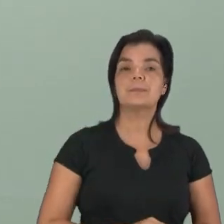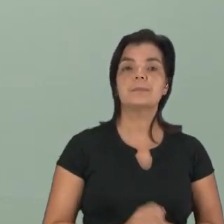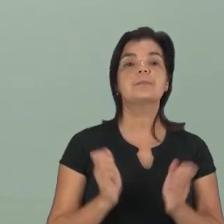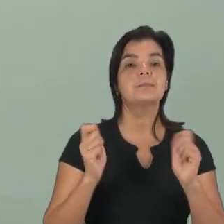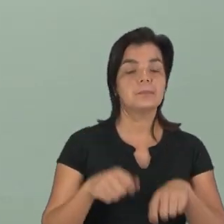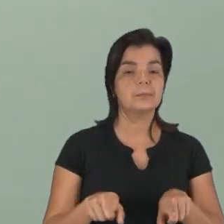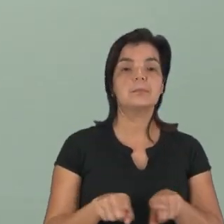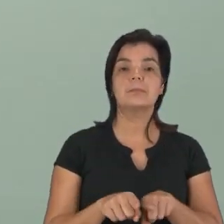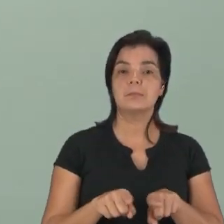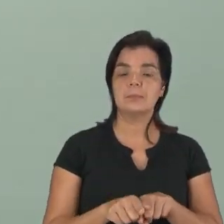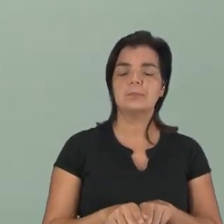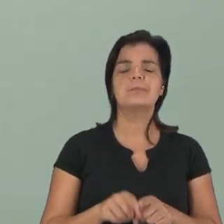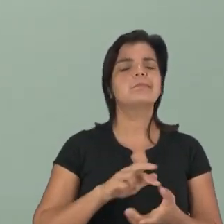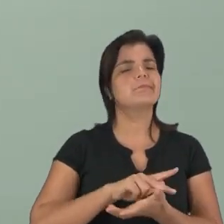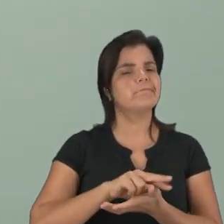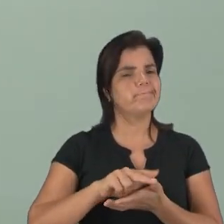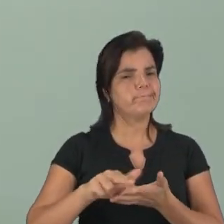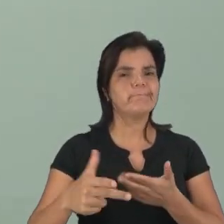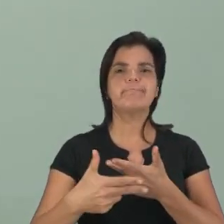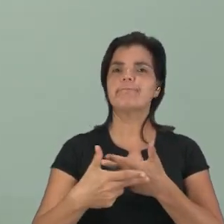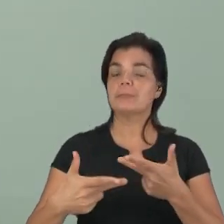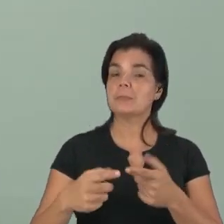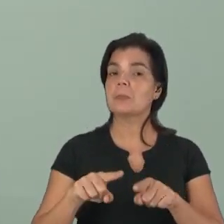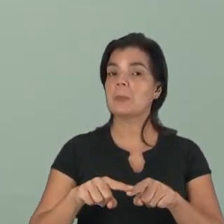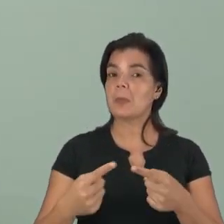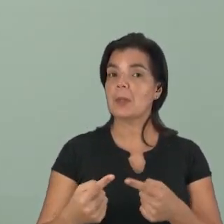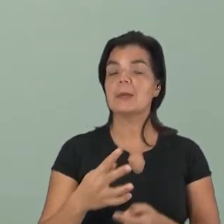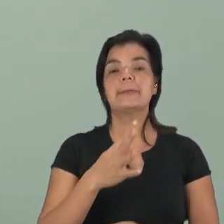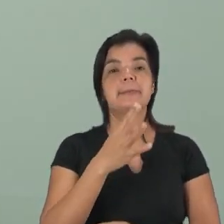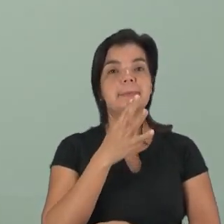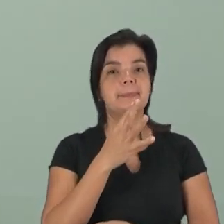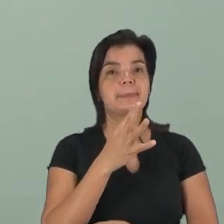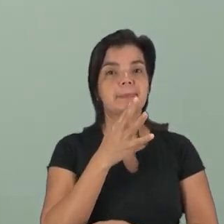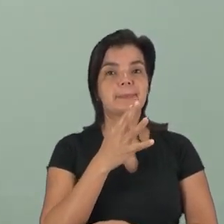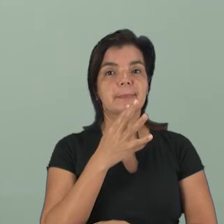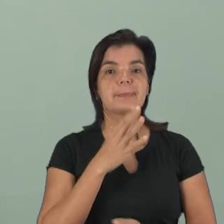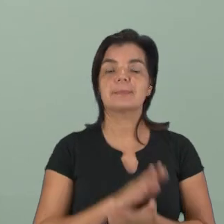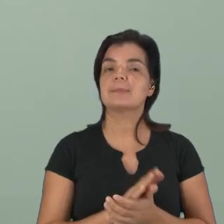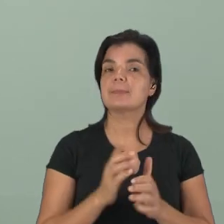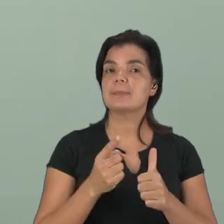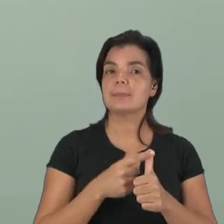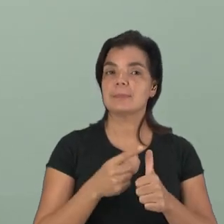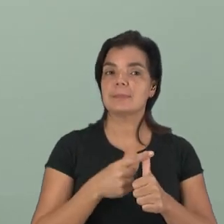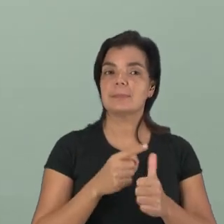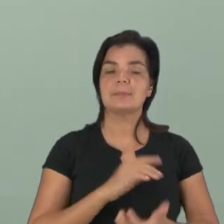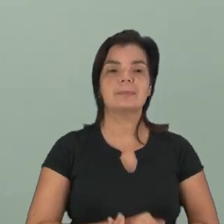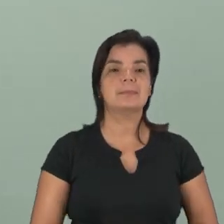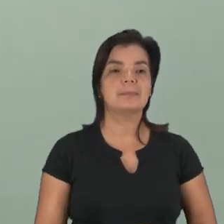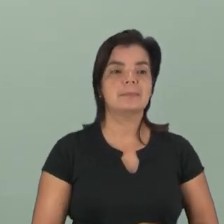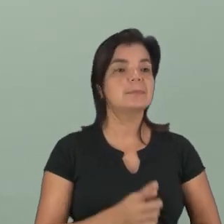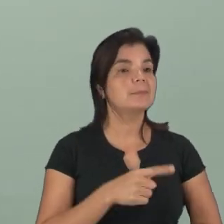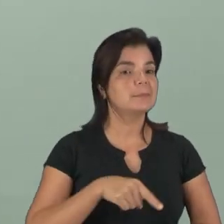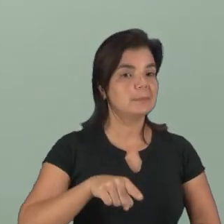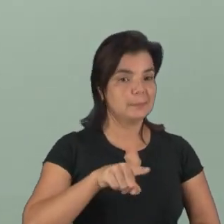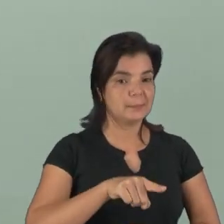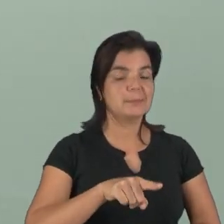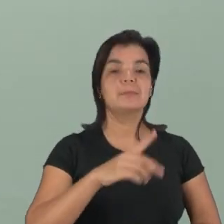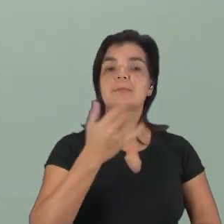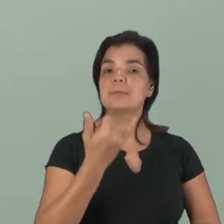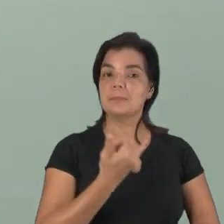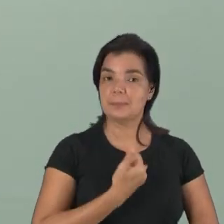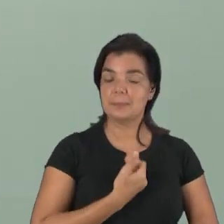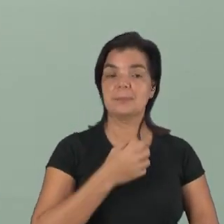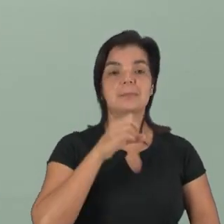podemos realizar muitas ações Mas vamos conhecer aqui a primeira ação e é vocês vão me dizer